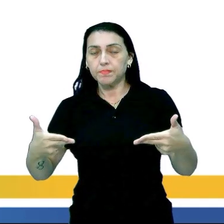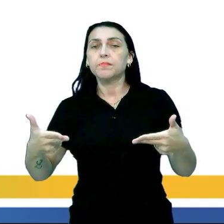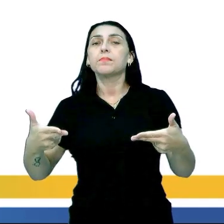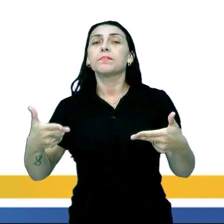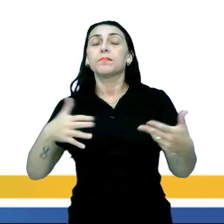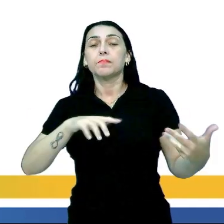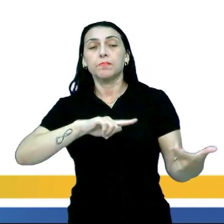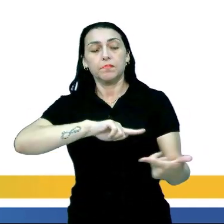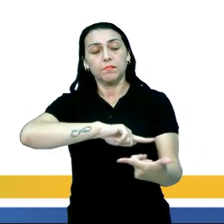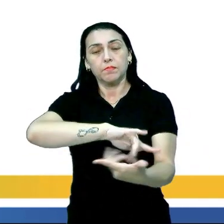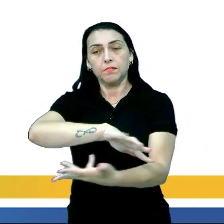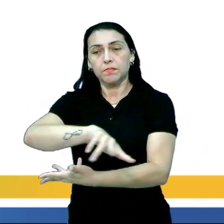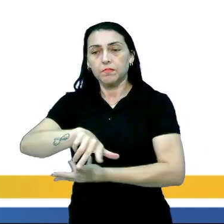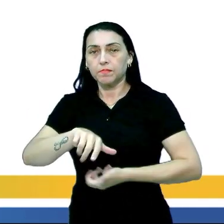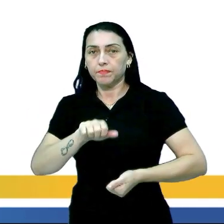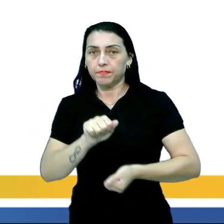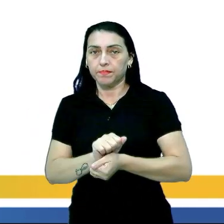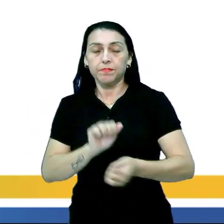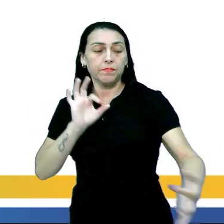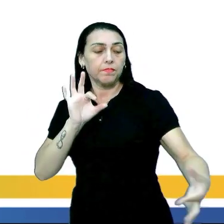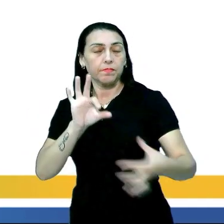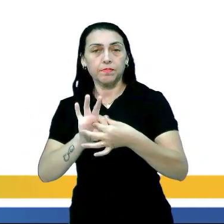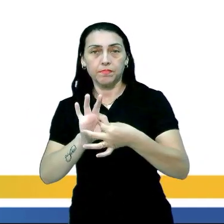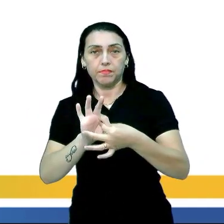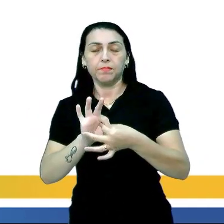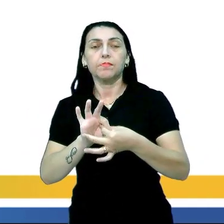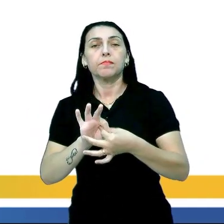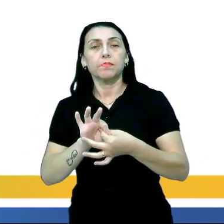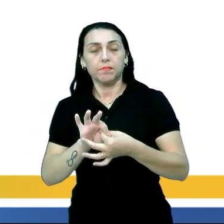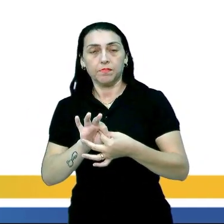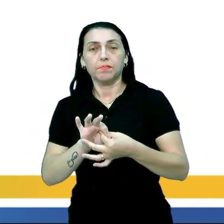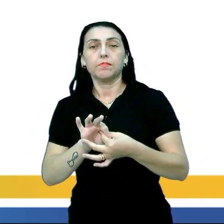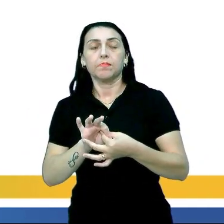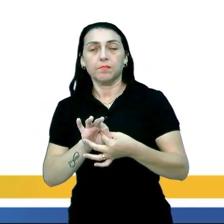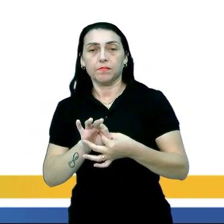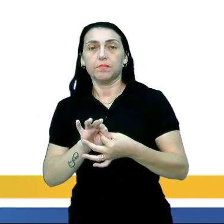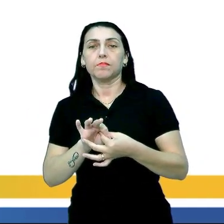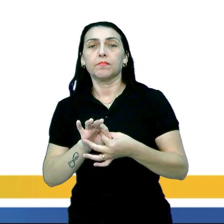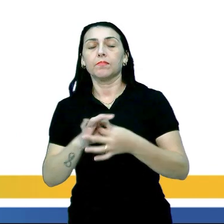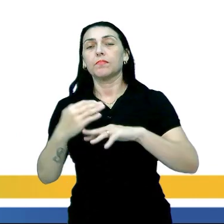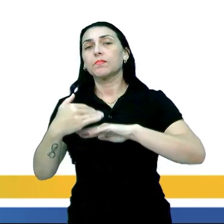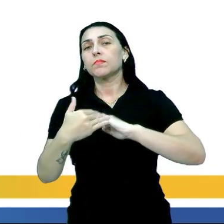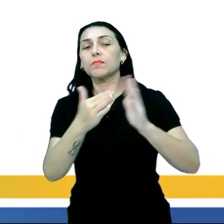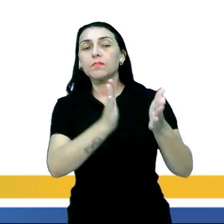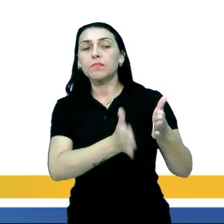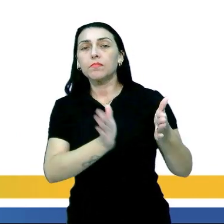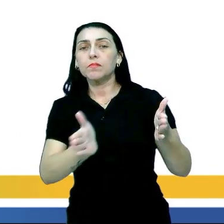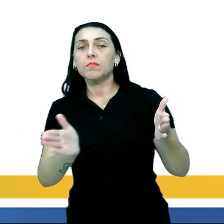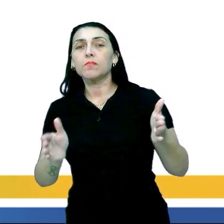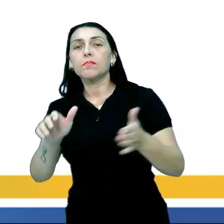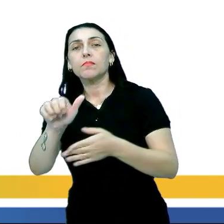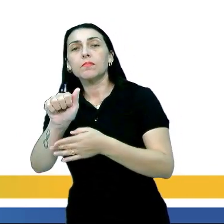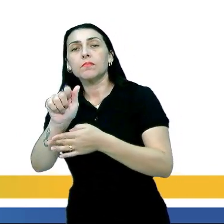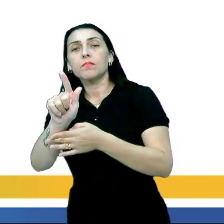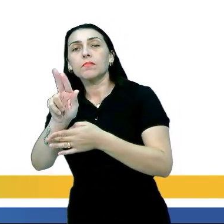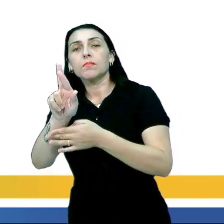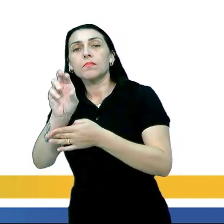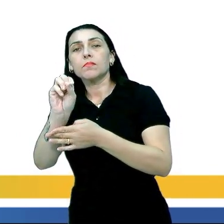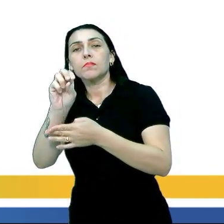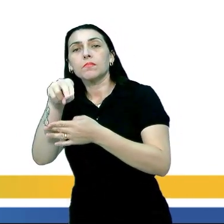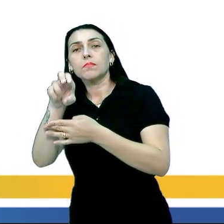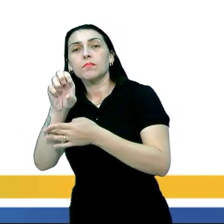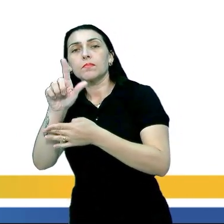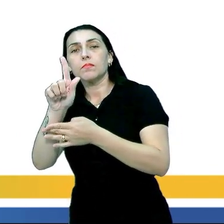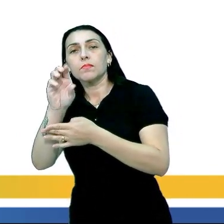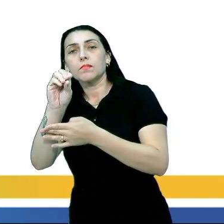de globalização, ele está interligado. E, aliás, ele está interligando aí todas as etapas do agronegócio. Por